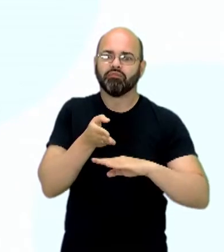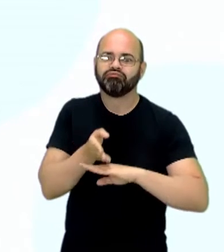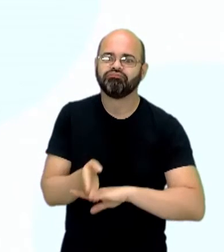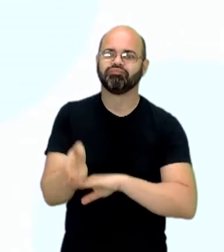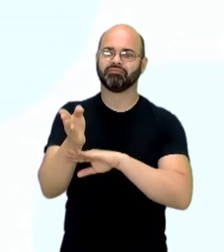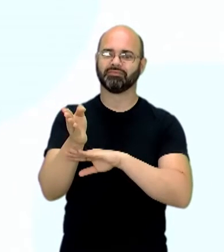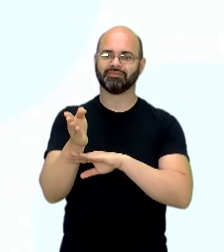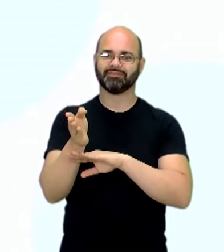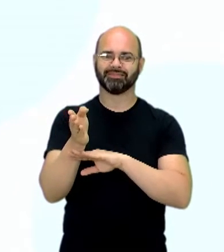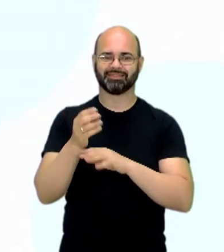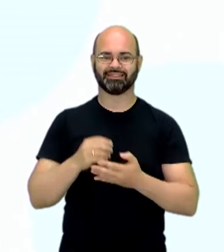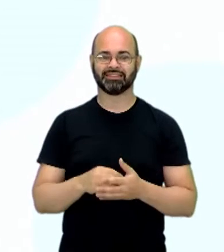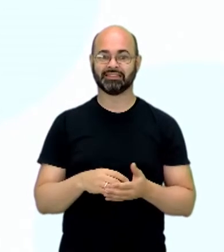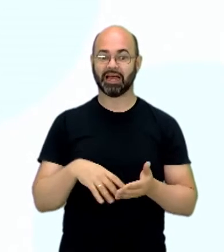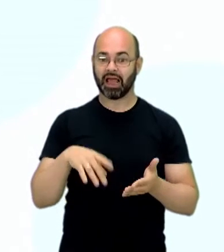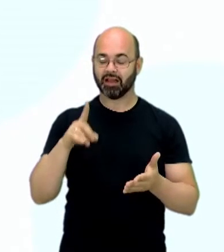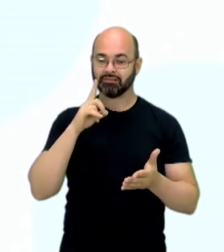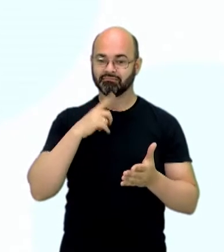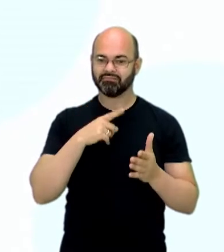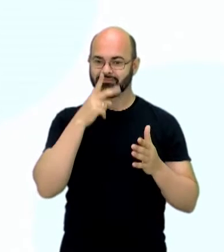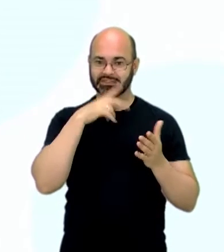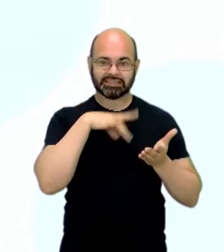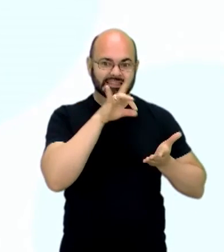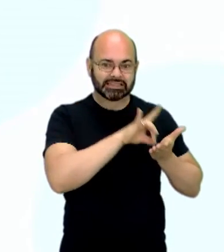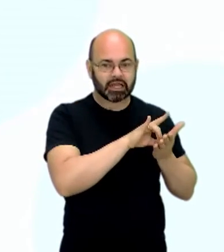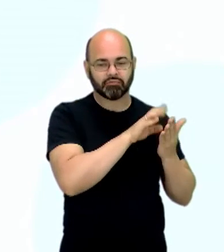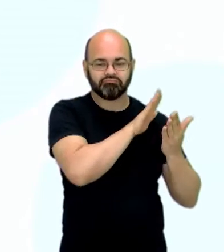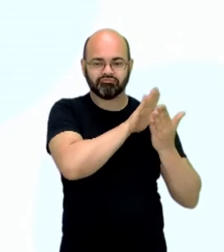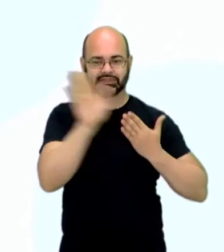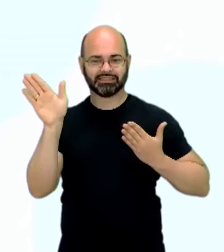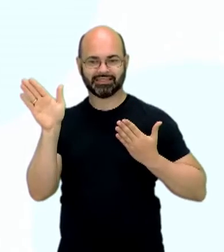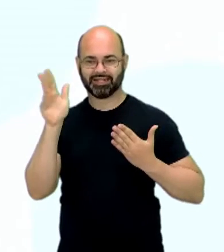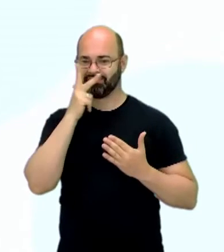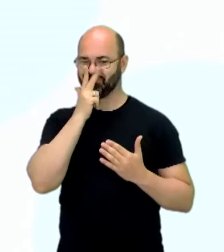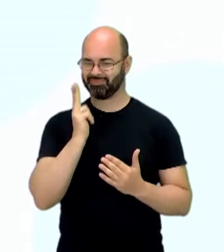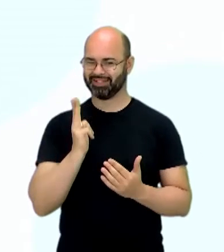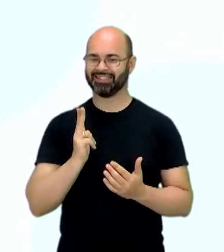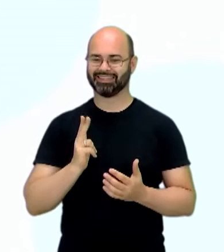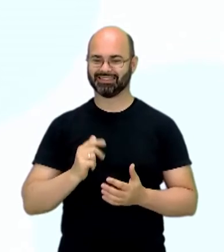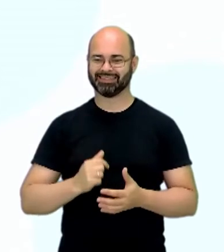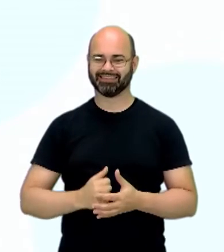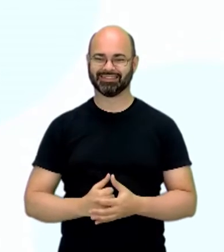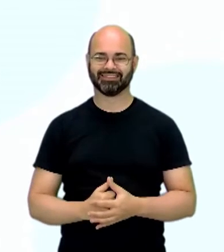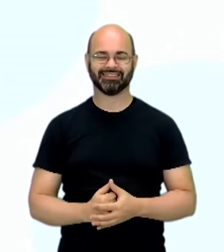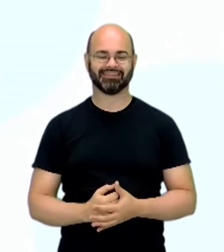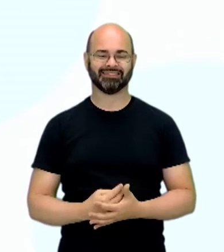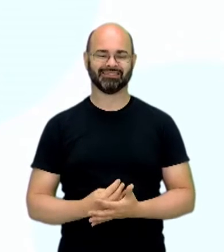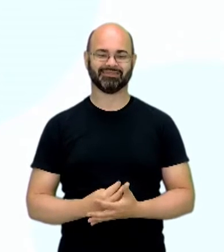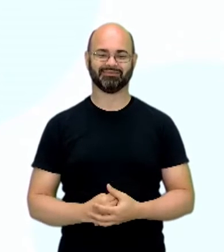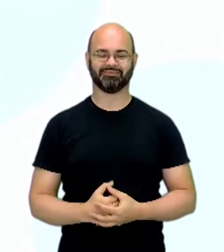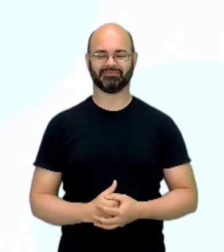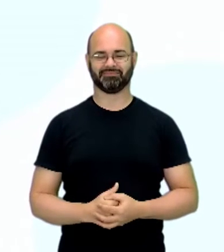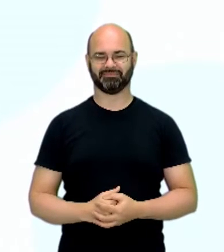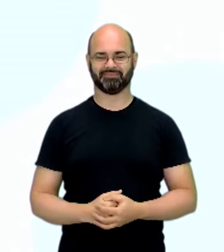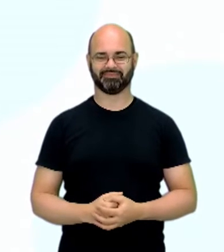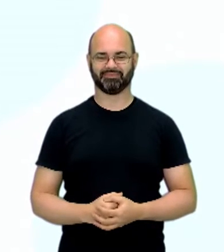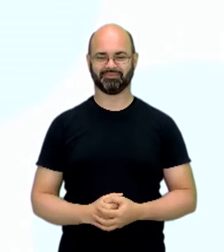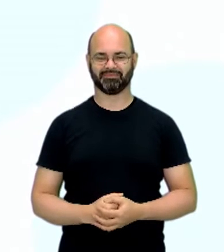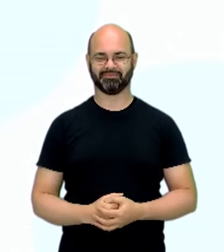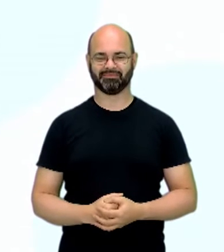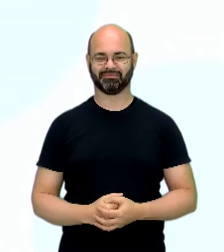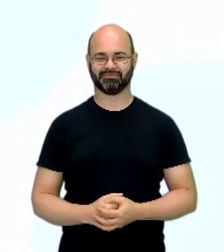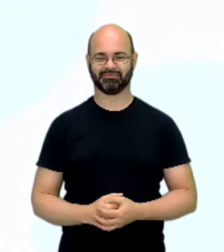and escape reality. Então, os livros deixam você entrar num mundo novo e escapar da